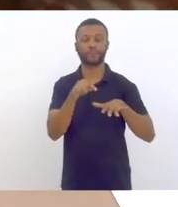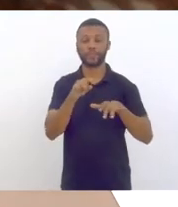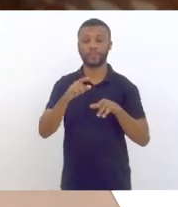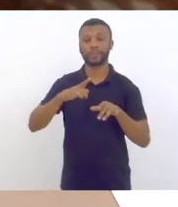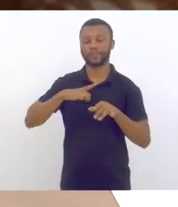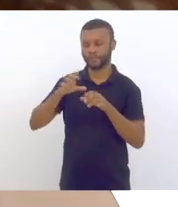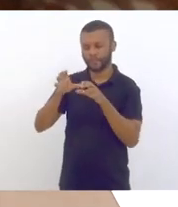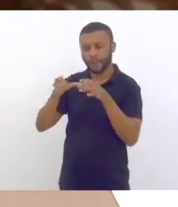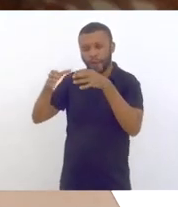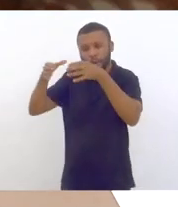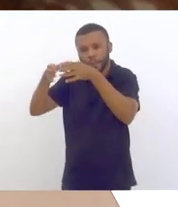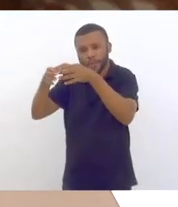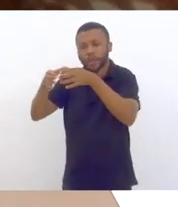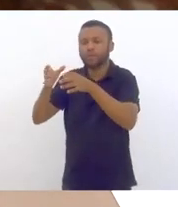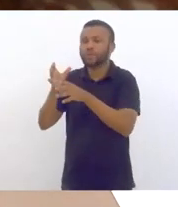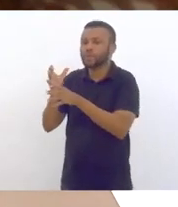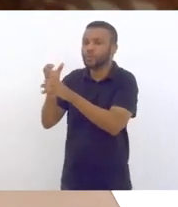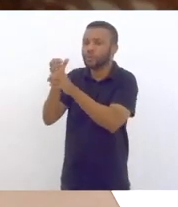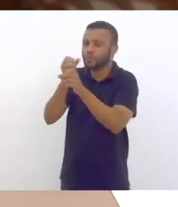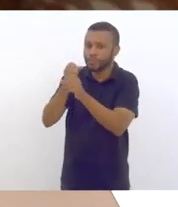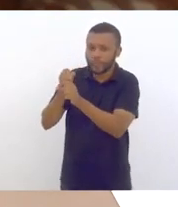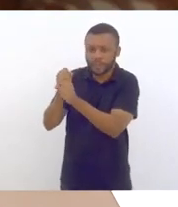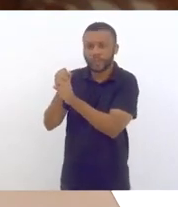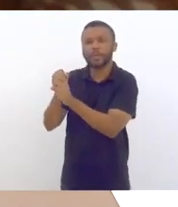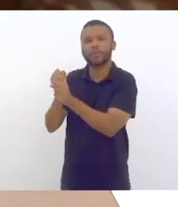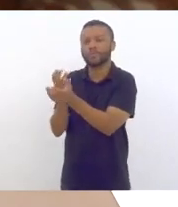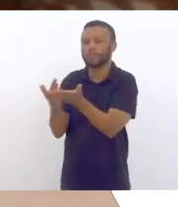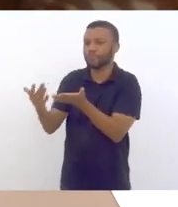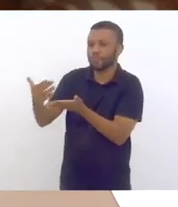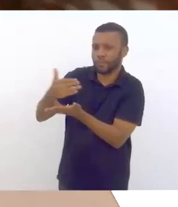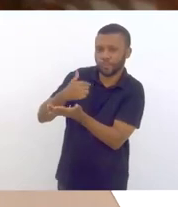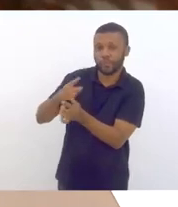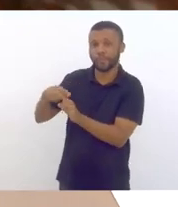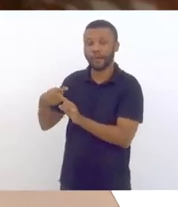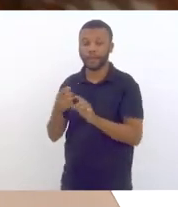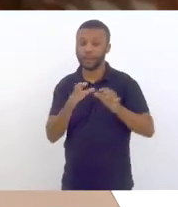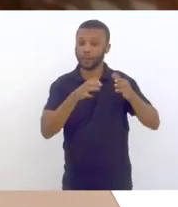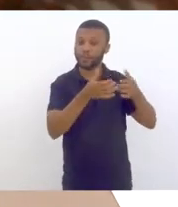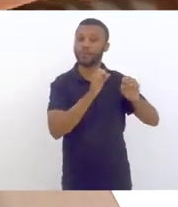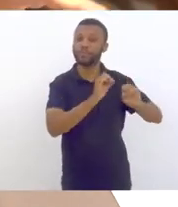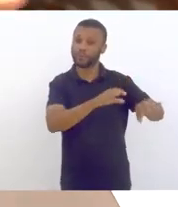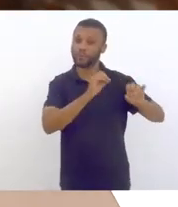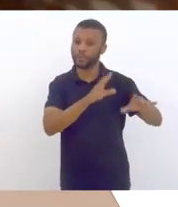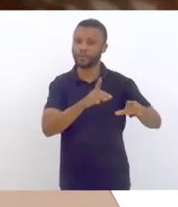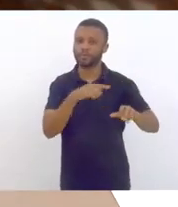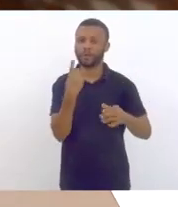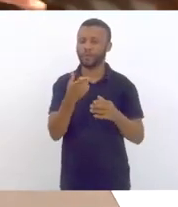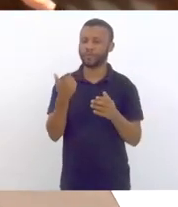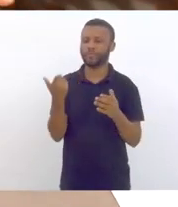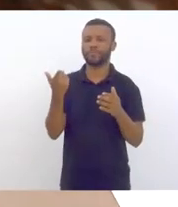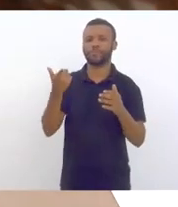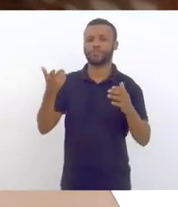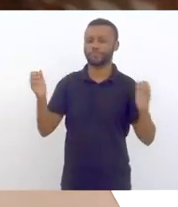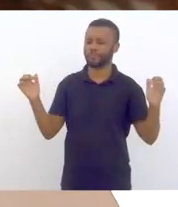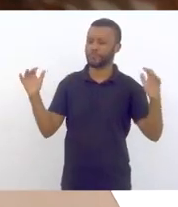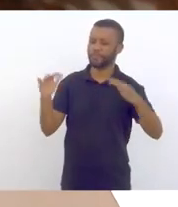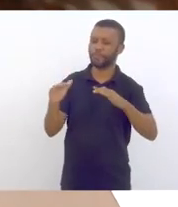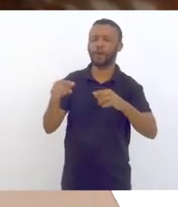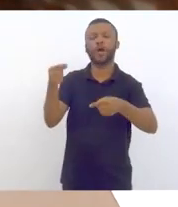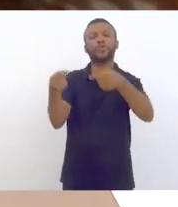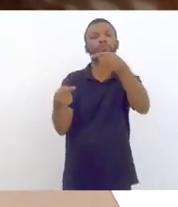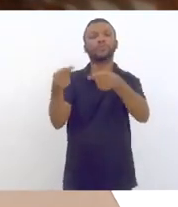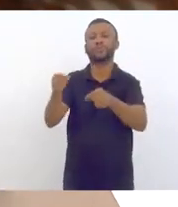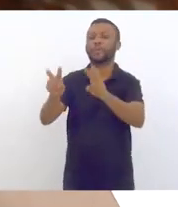comissões de tributação e educação e discutimos isso tudo não há nada nesse tema que a gente não